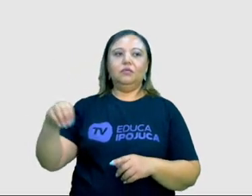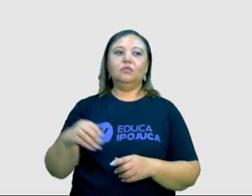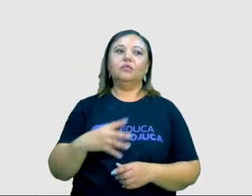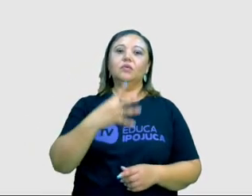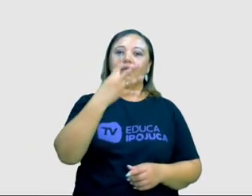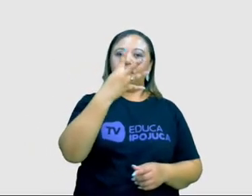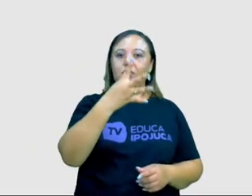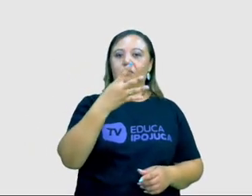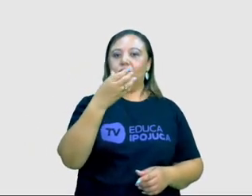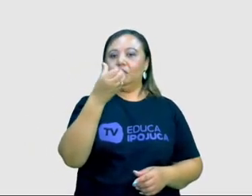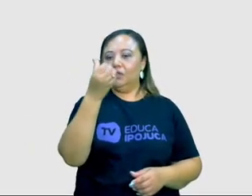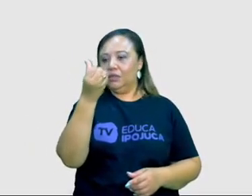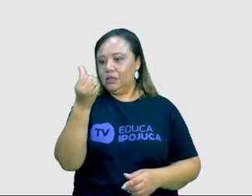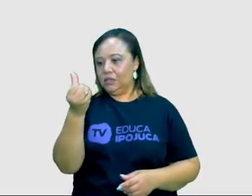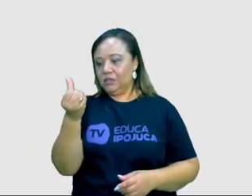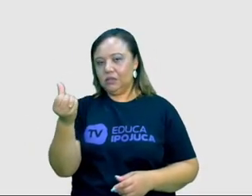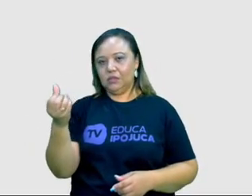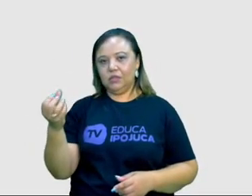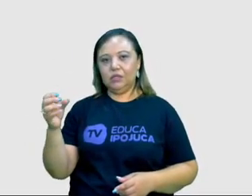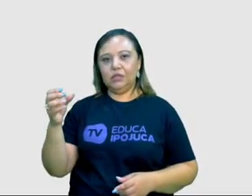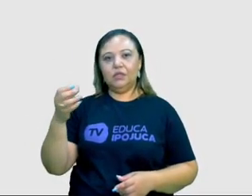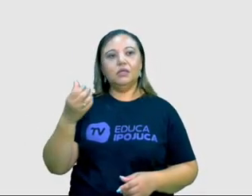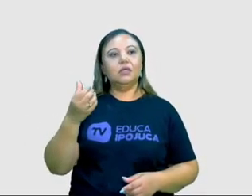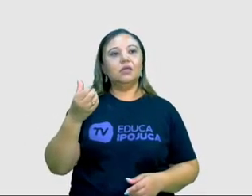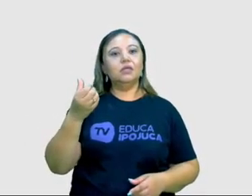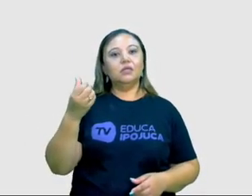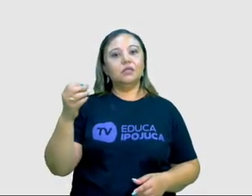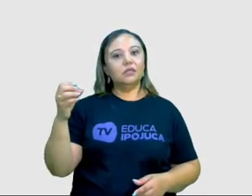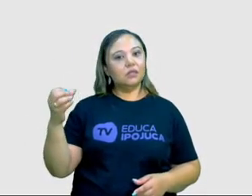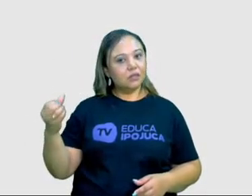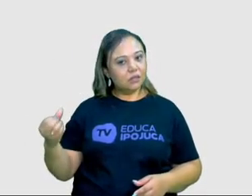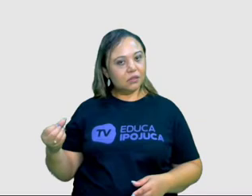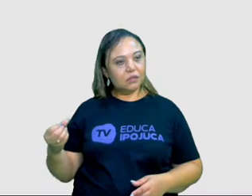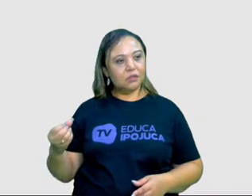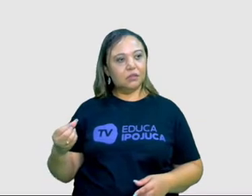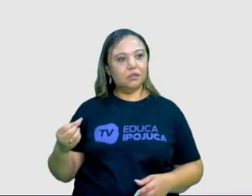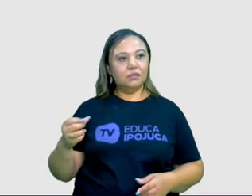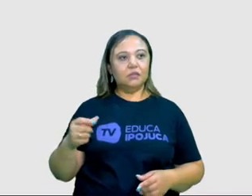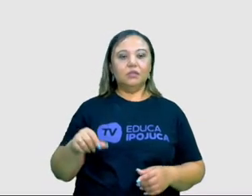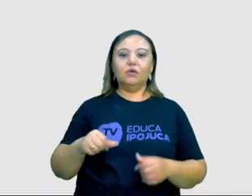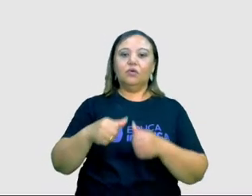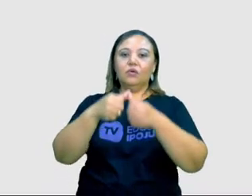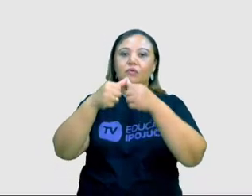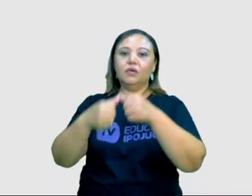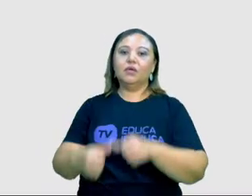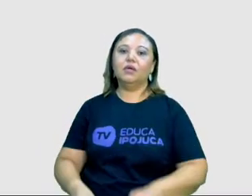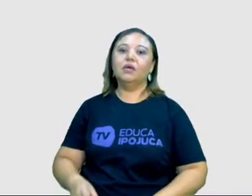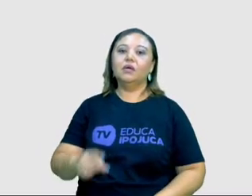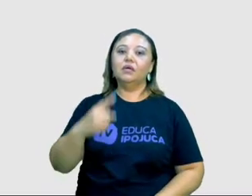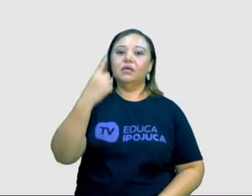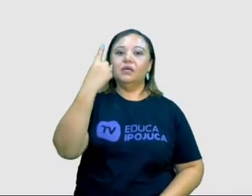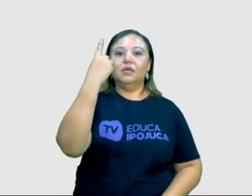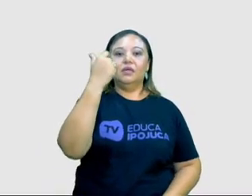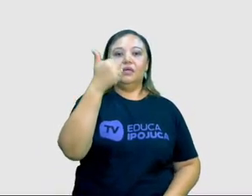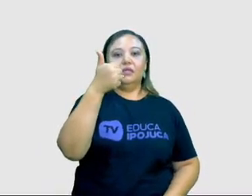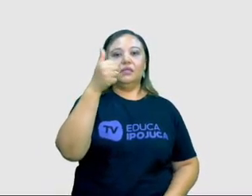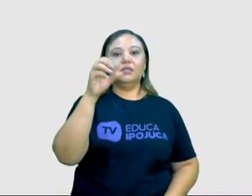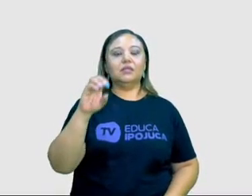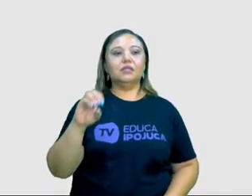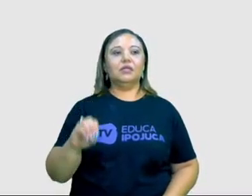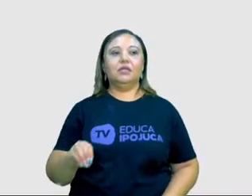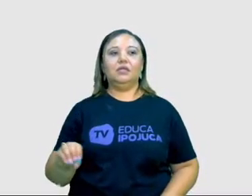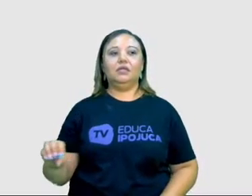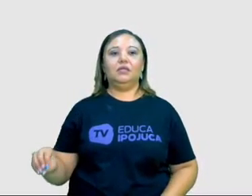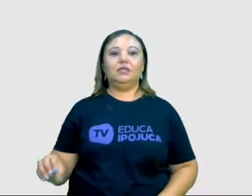4.600 menos 4.500, ele vai sobrar 100, que é a sobra. Como é que a gente